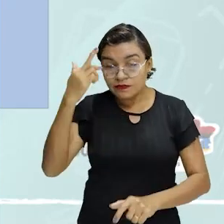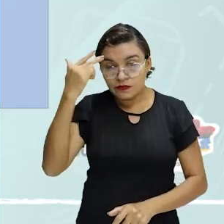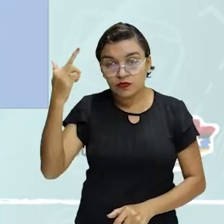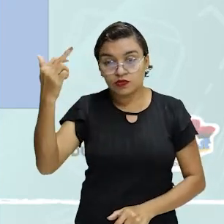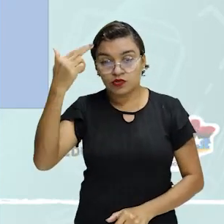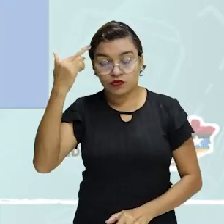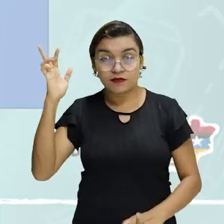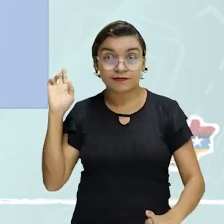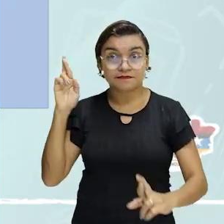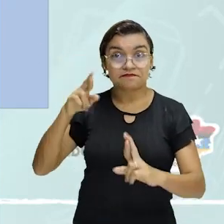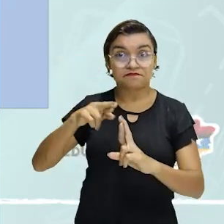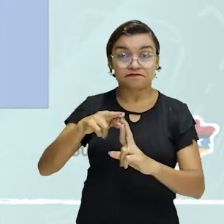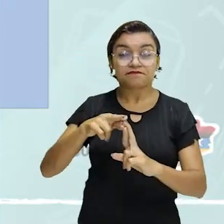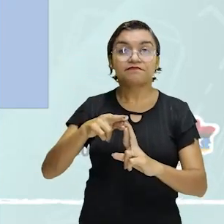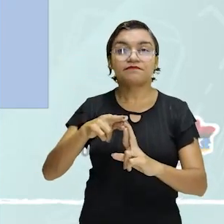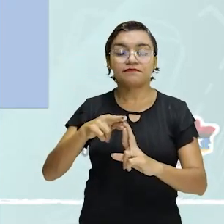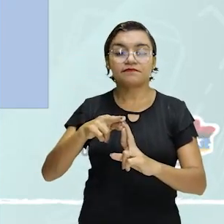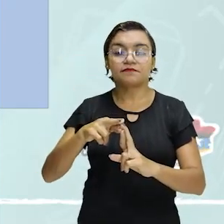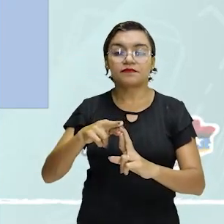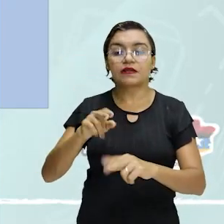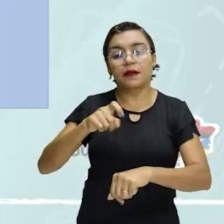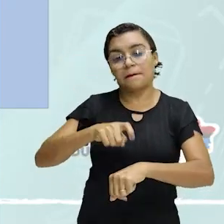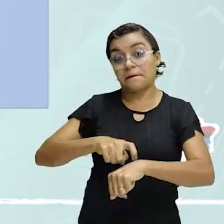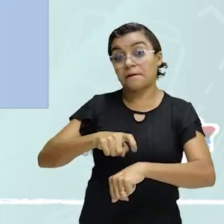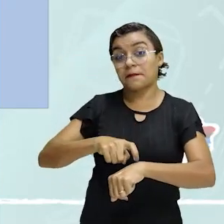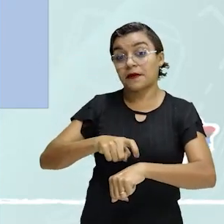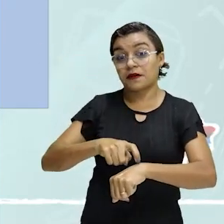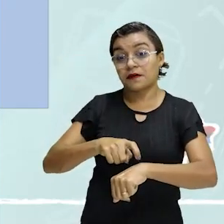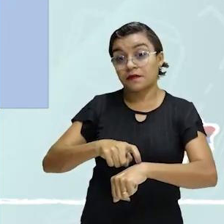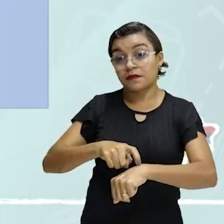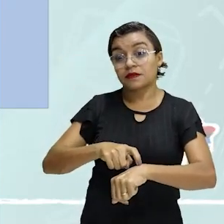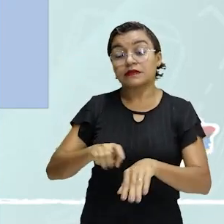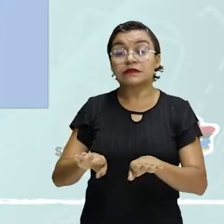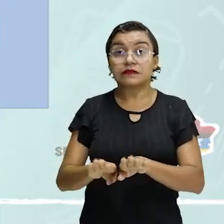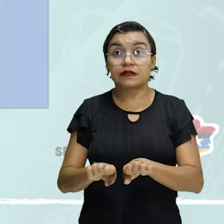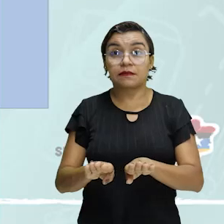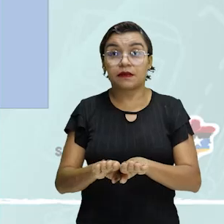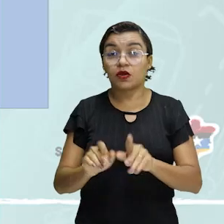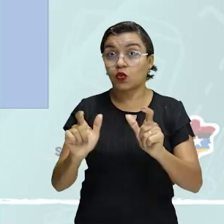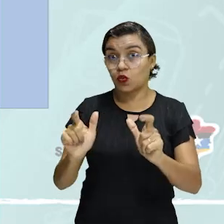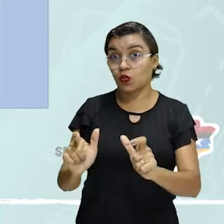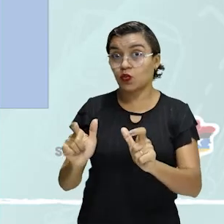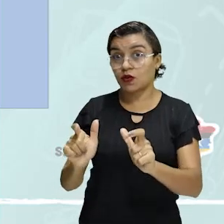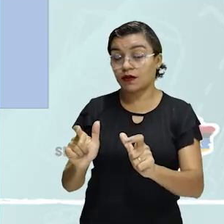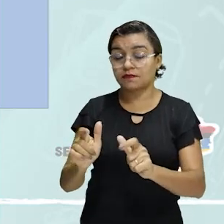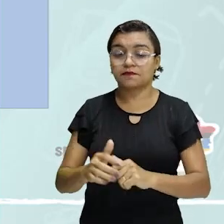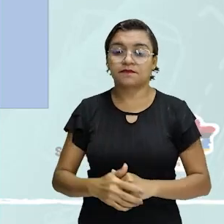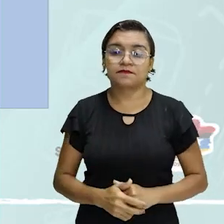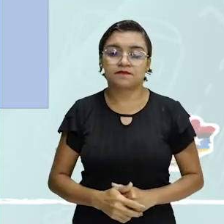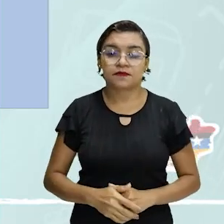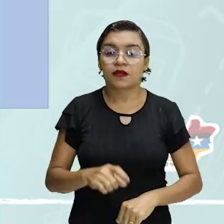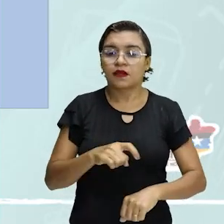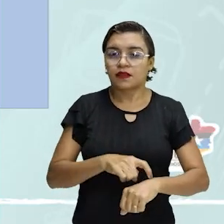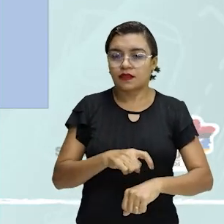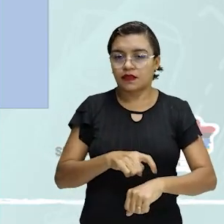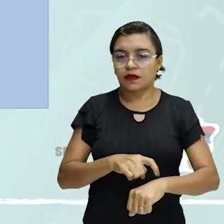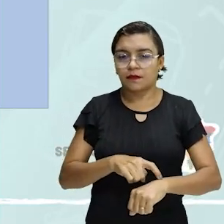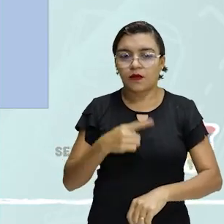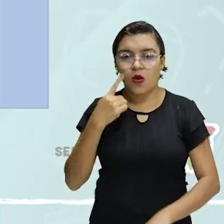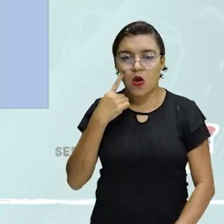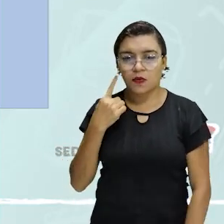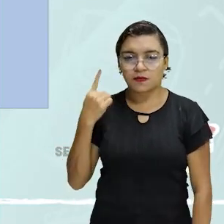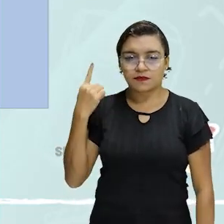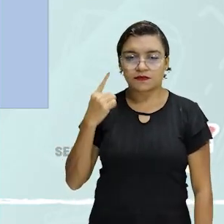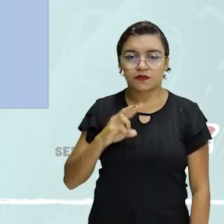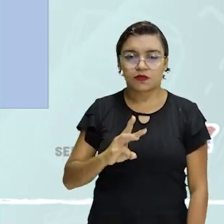faz referência ao time and place, o tempo e o lugar. Tempo, né, que é o when, que é o